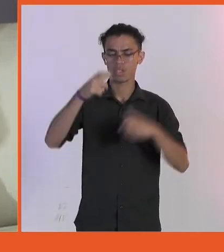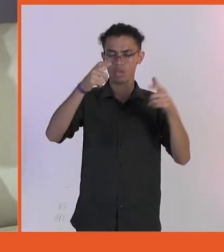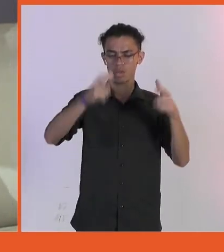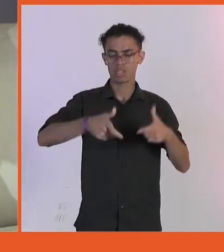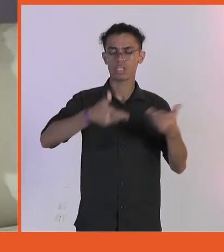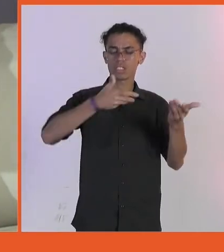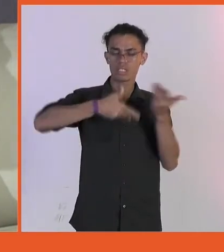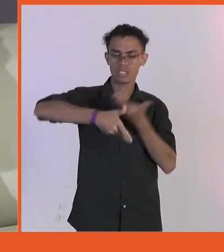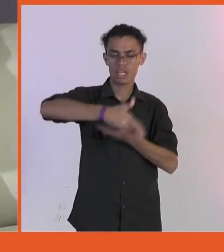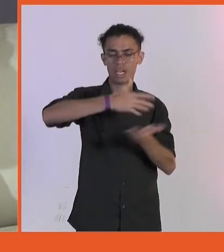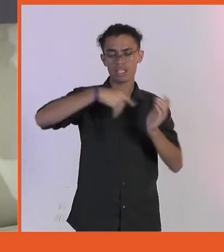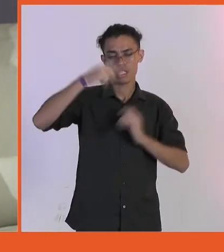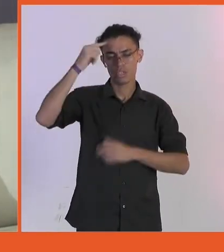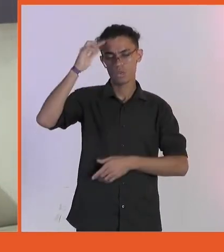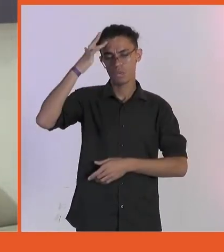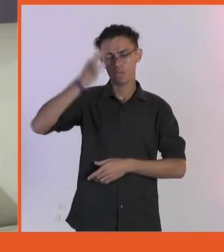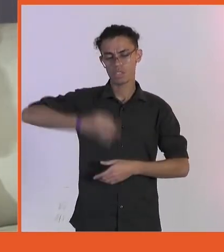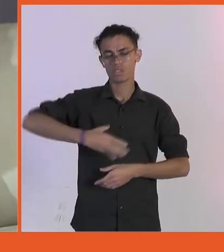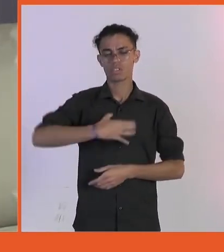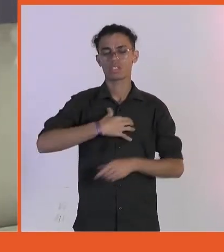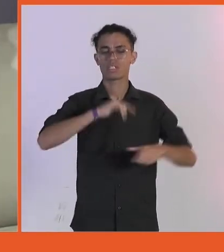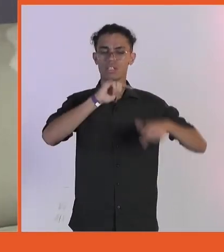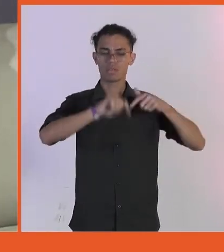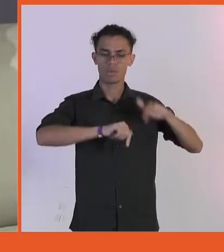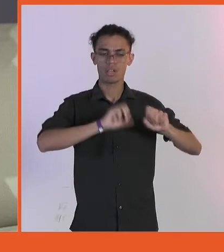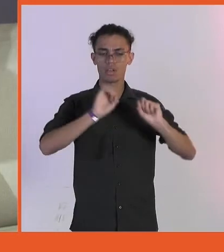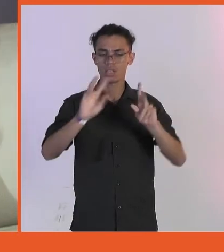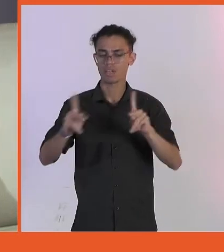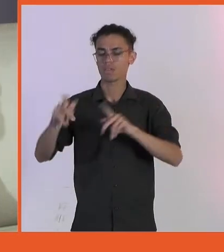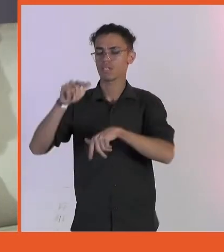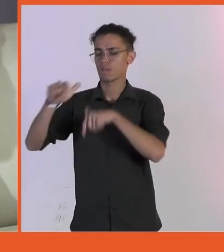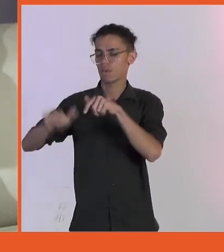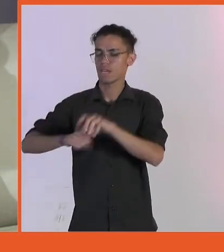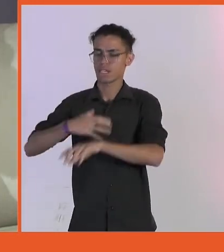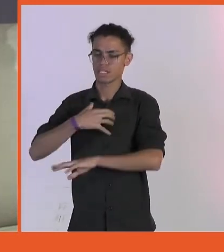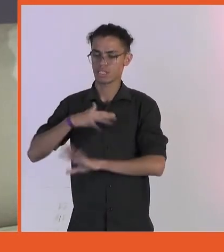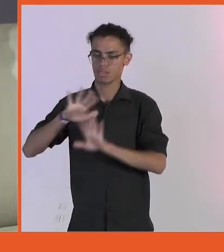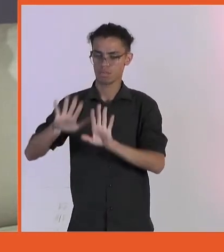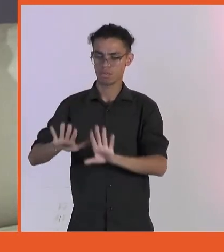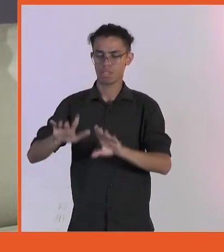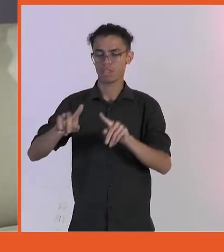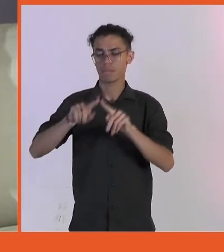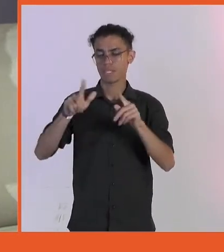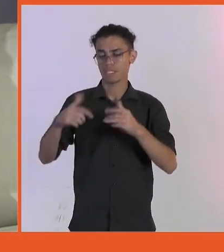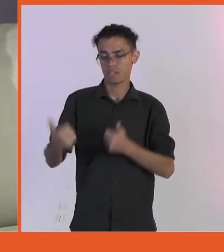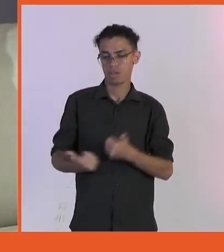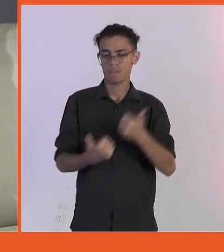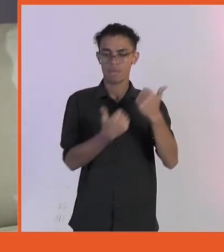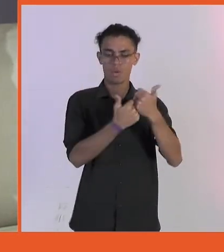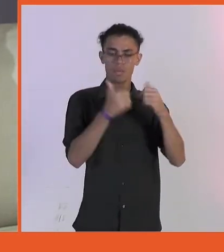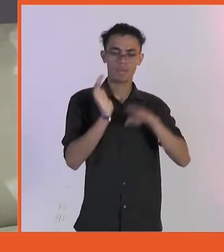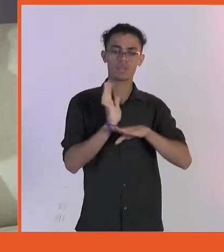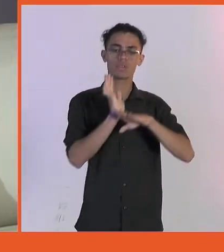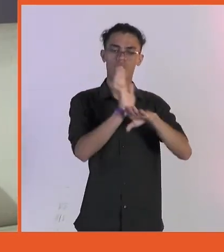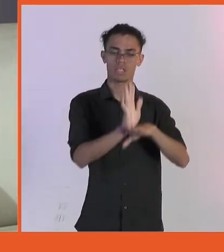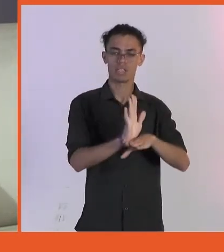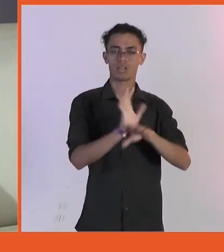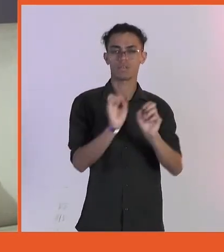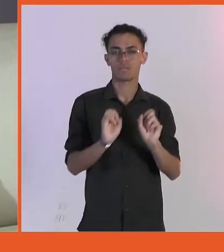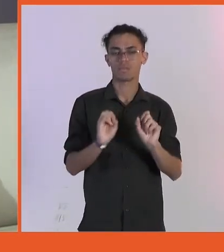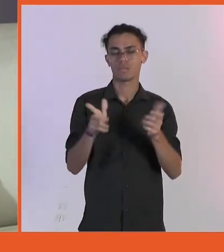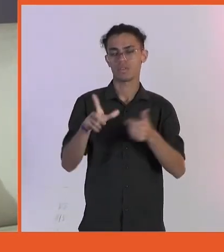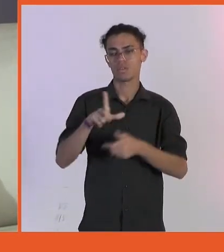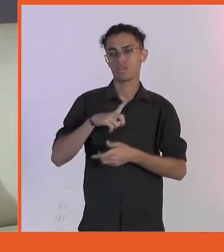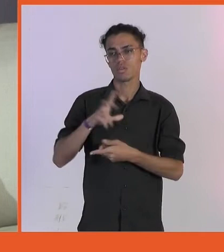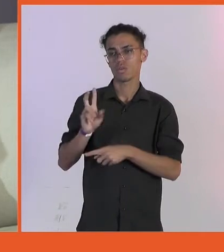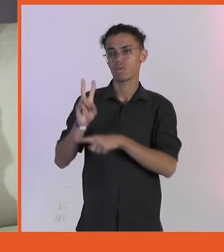entende como as pessoas trabalham. Então, pô, eu trabalho dessa forma. Às vezes, sei lá, eu contratei um assistente para me ajudar, para mim funcionou muito. Contratei alguém para